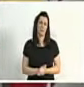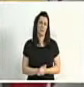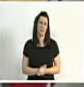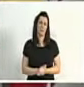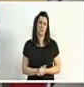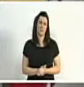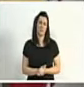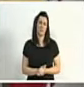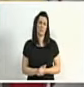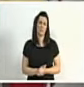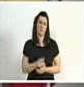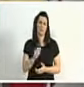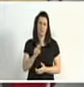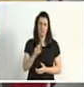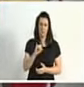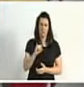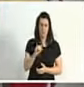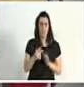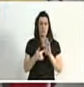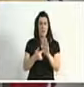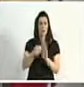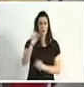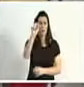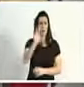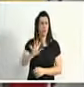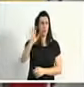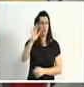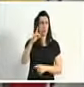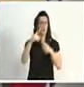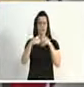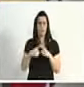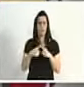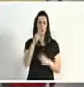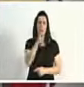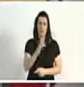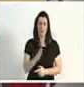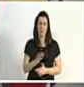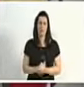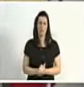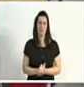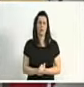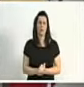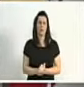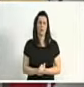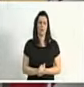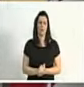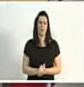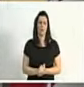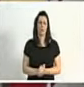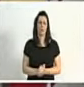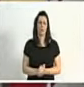Ari, tens aí as imagens do Campeonato Brasileiro do Canto do Curió